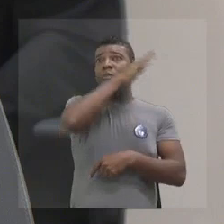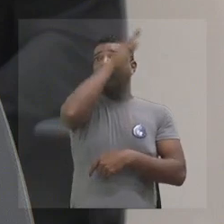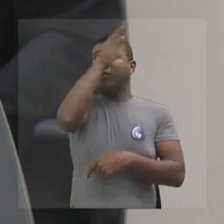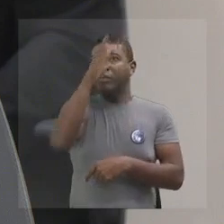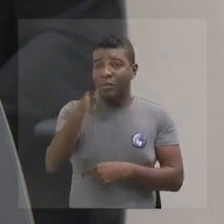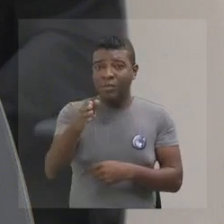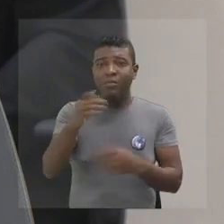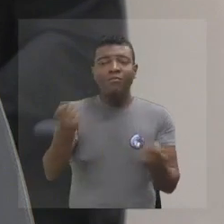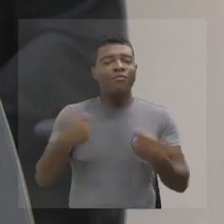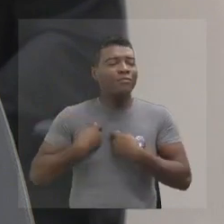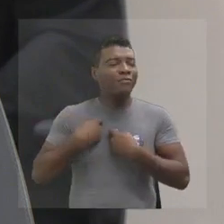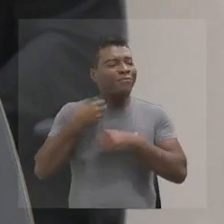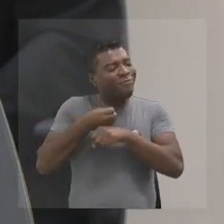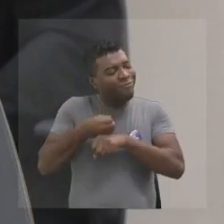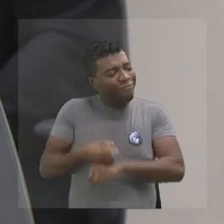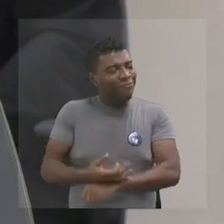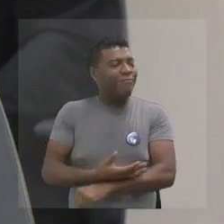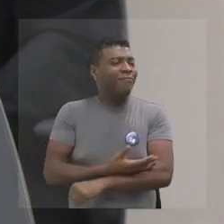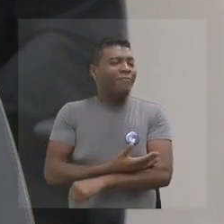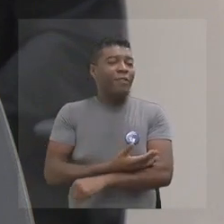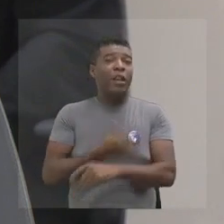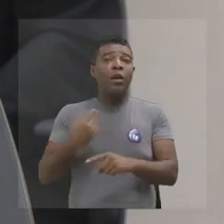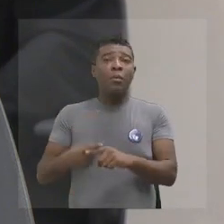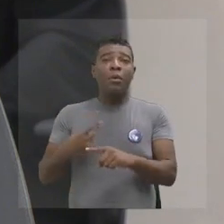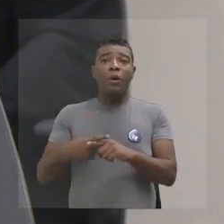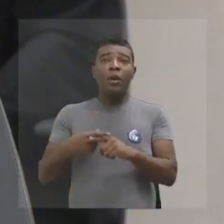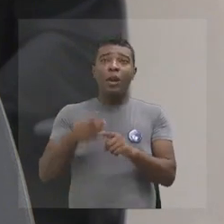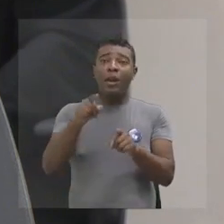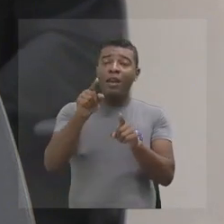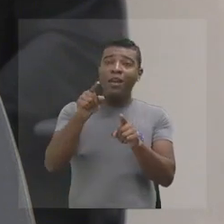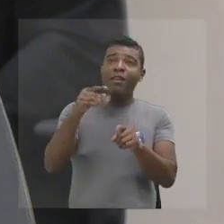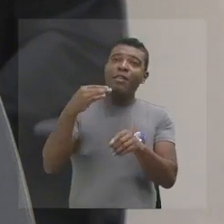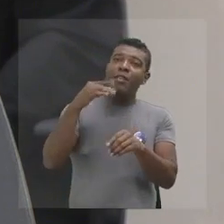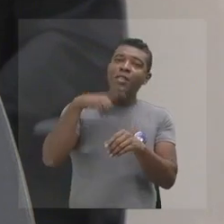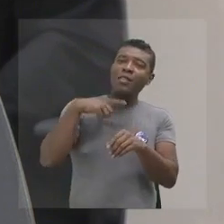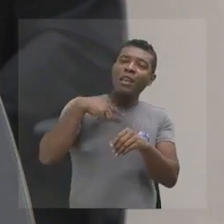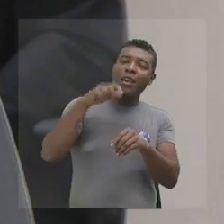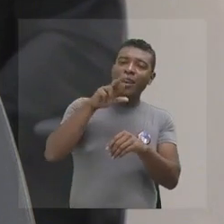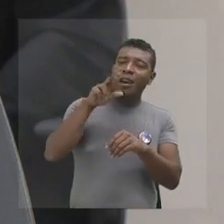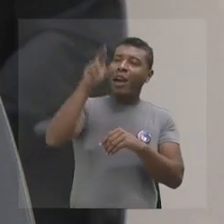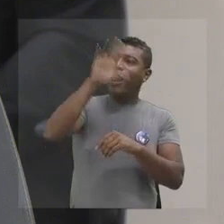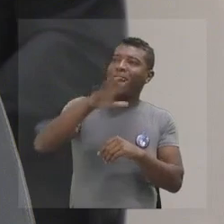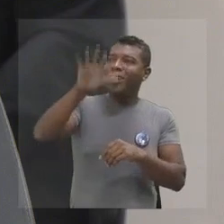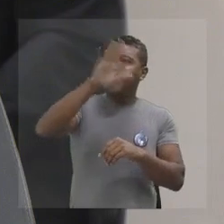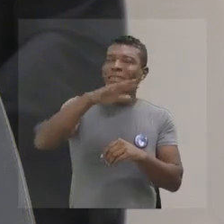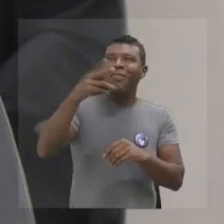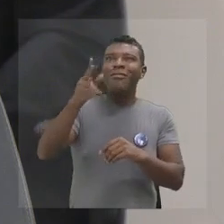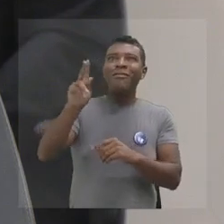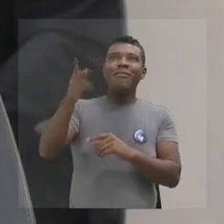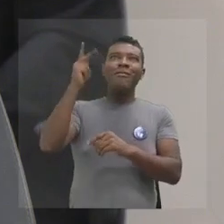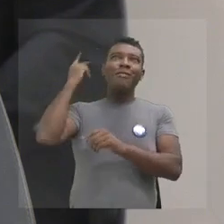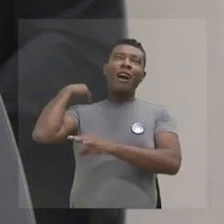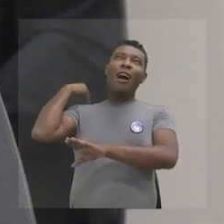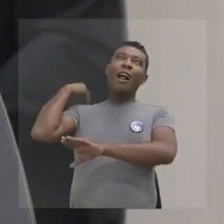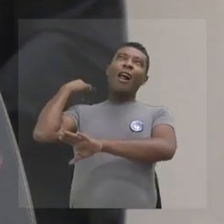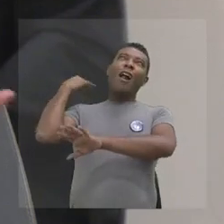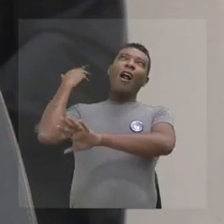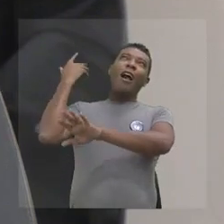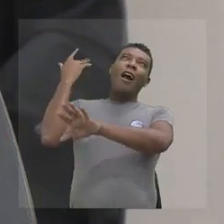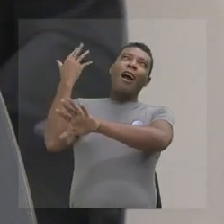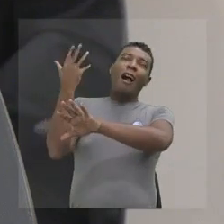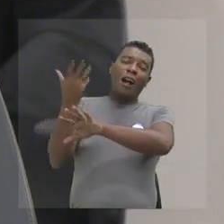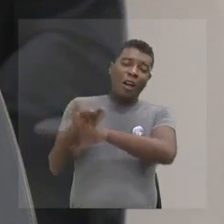porque a gente tem histórias da região de pessoas que nunca tiveram de fato acesso à água não sei por caminhão pipa